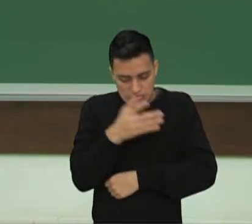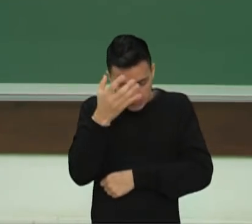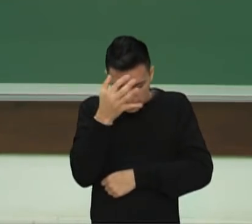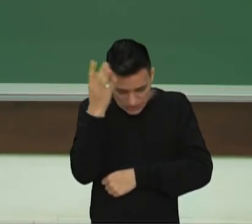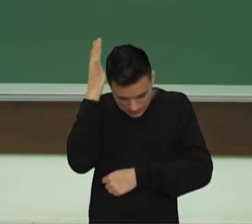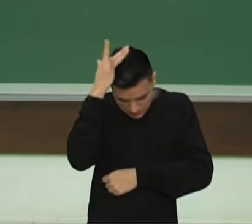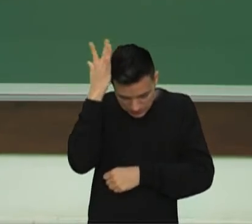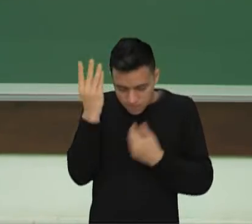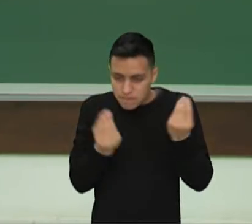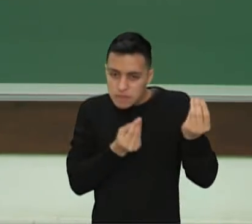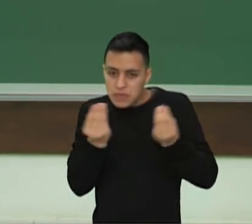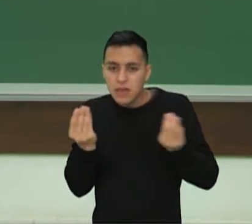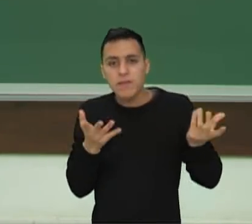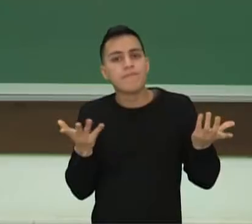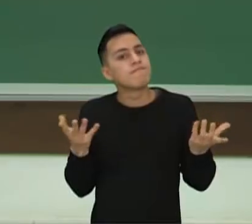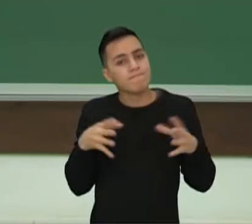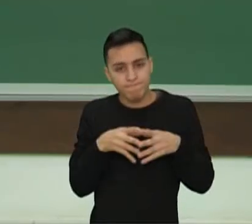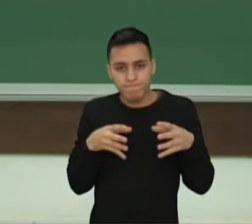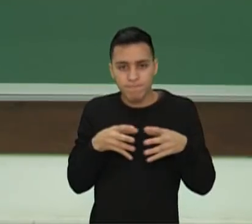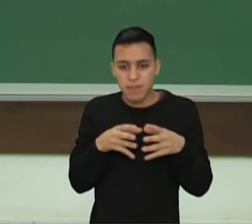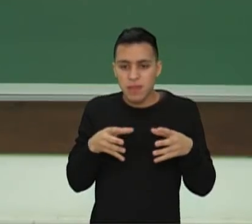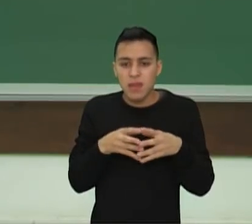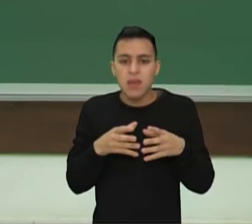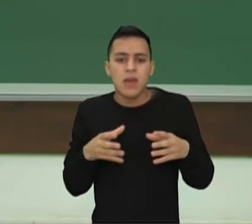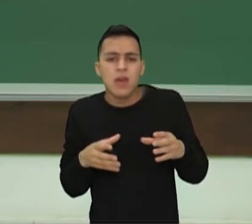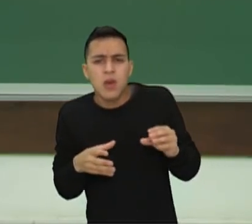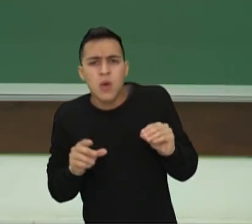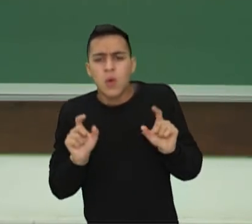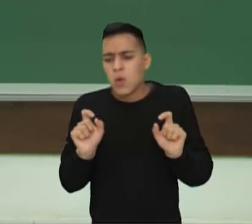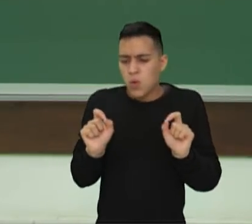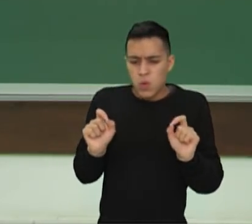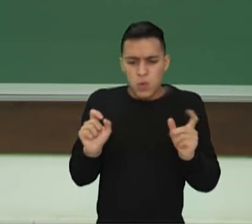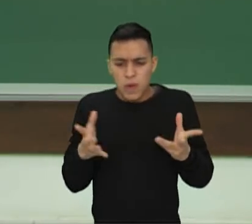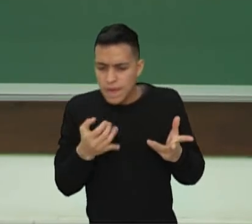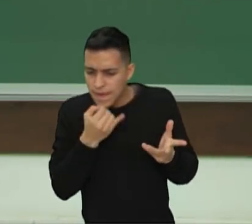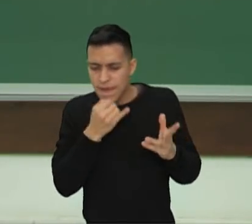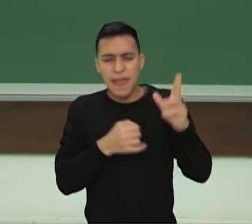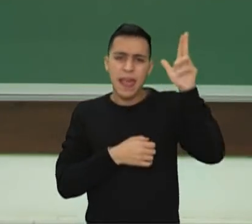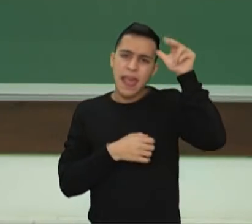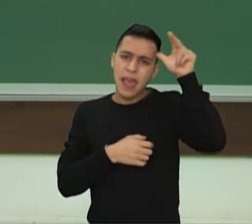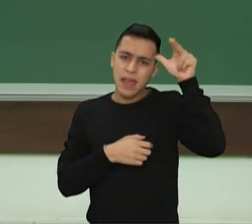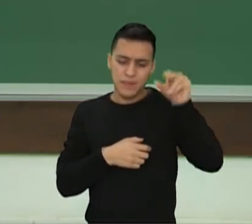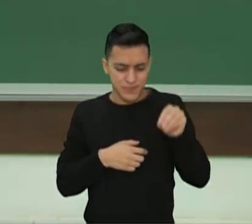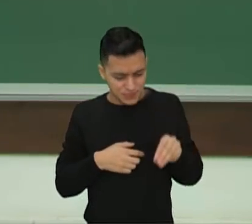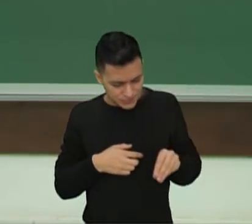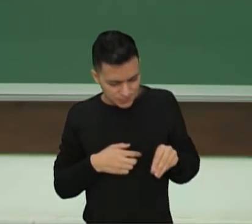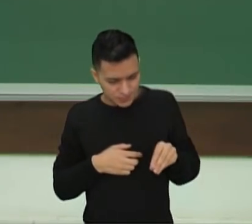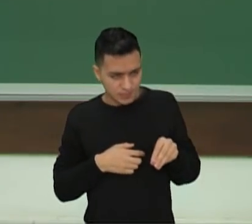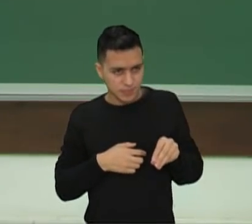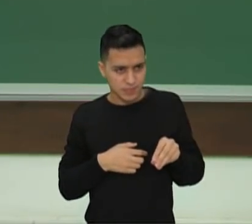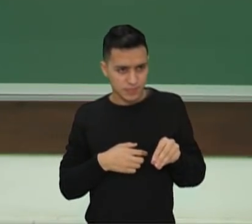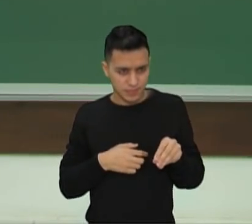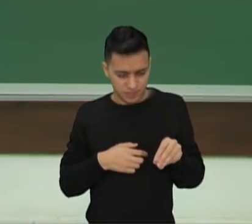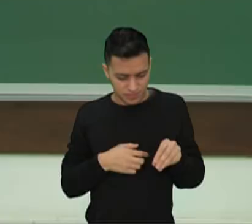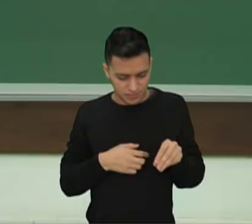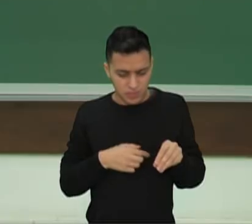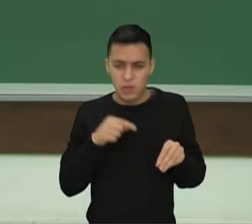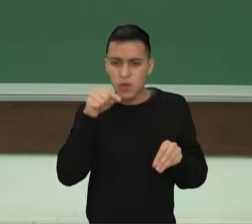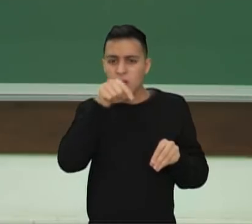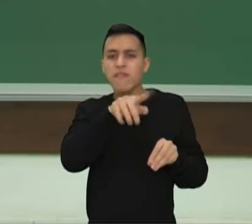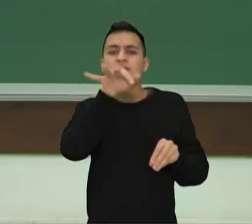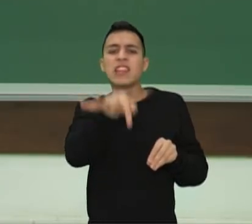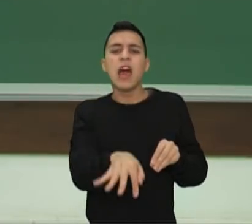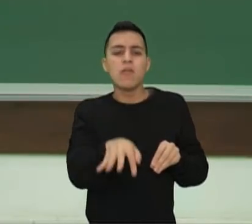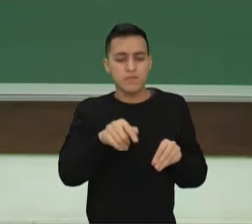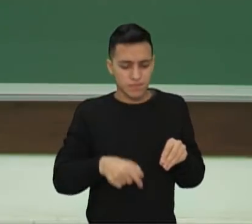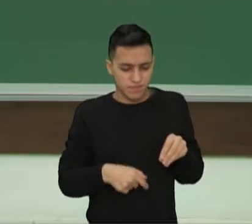ela imediatamente. Então, eu vou fazer uma jogada com o cavalo. Então, eu peguei o cavalo e o meu ponto final